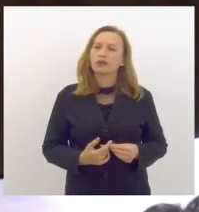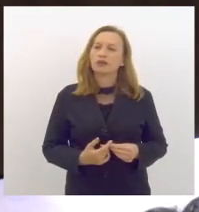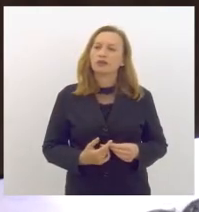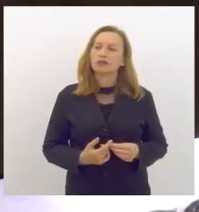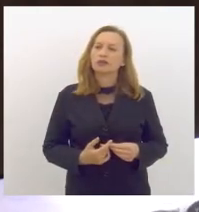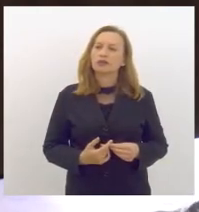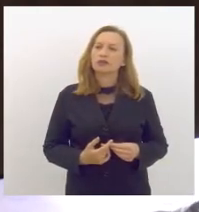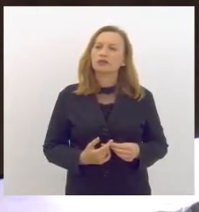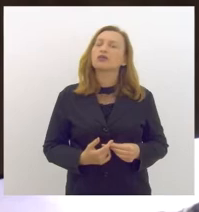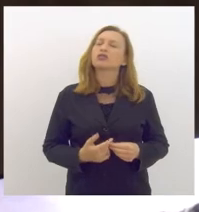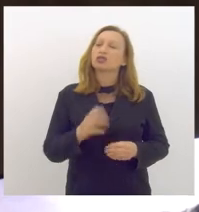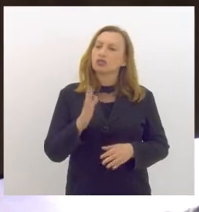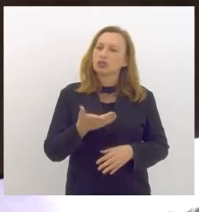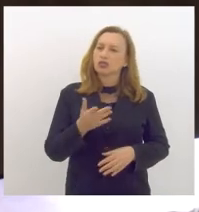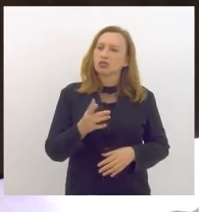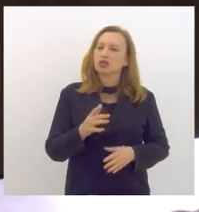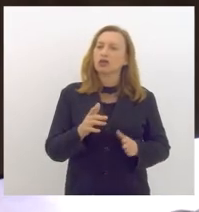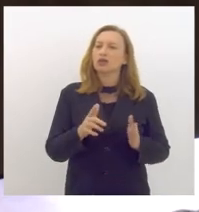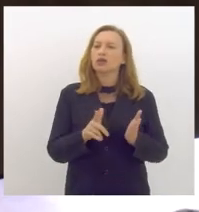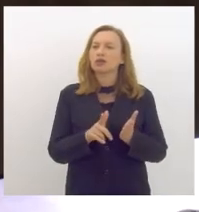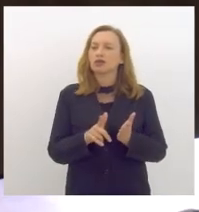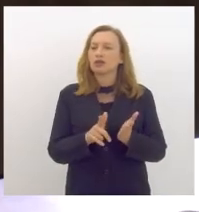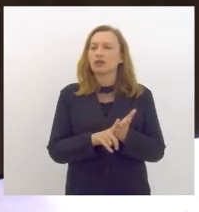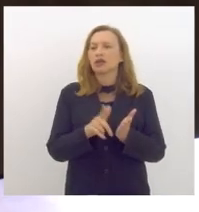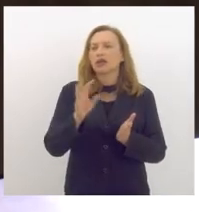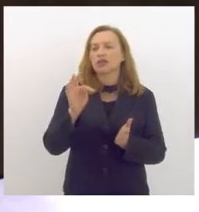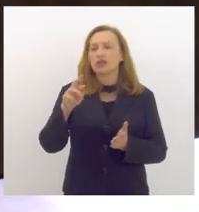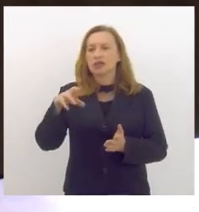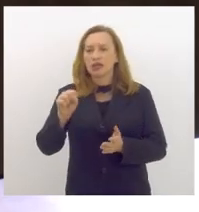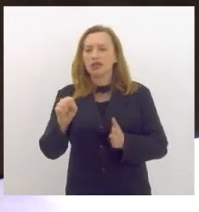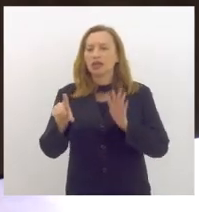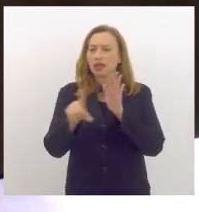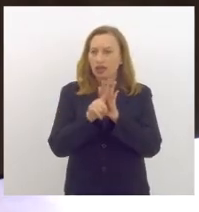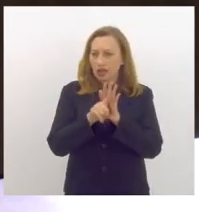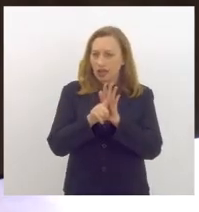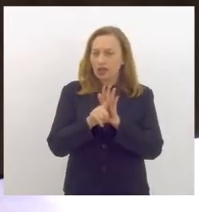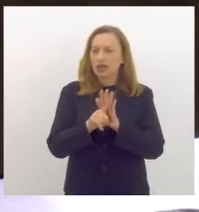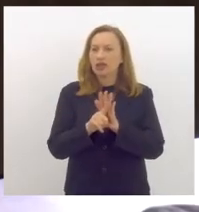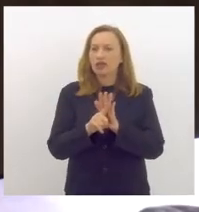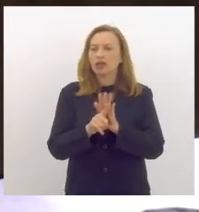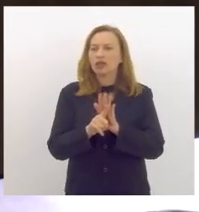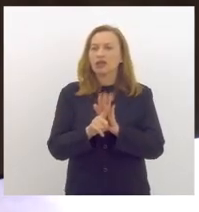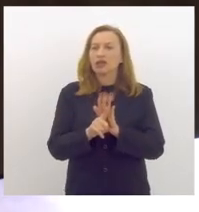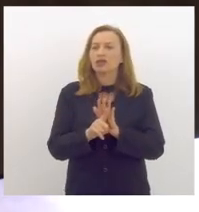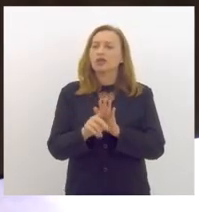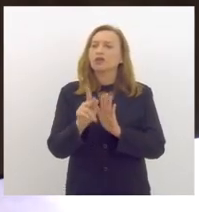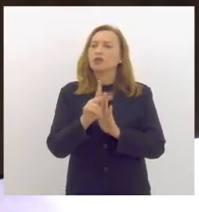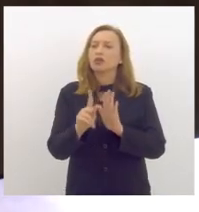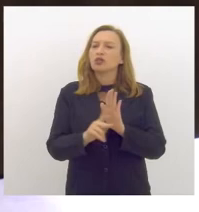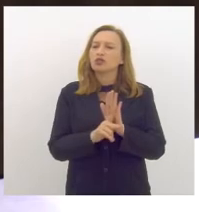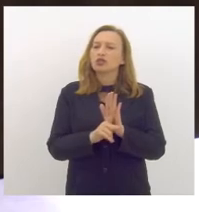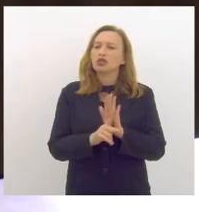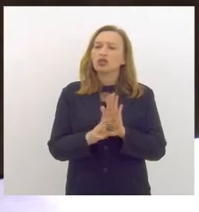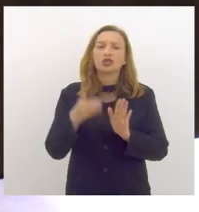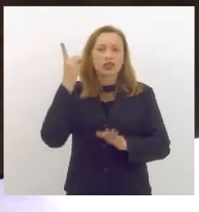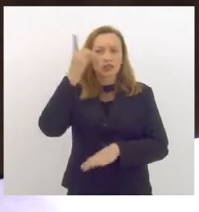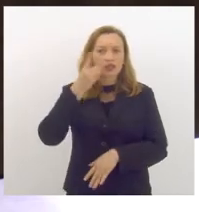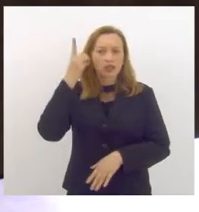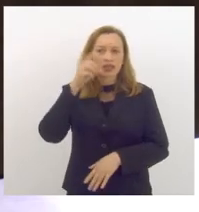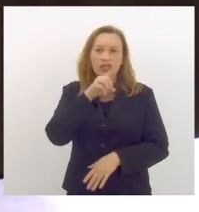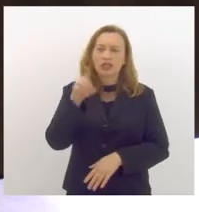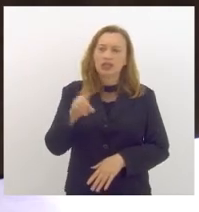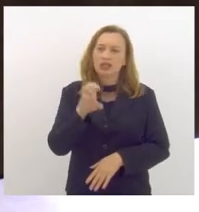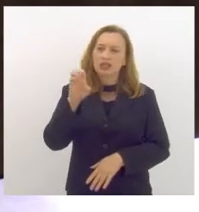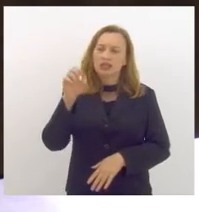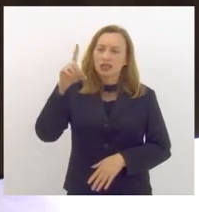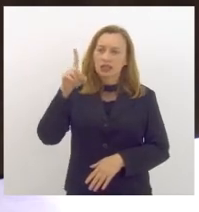já tem previsão em lei, no fundo, que foi um projeto de lei da deputada